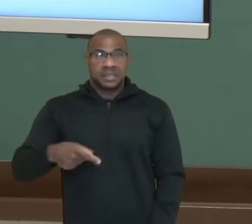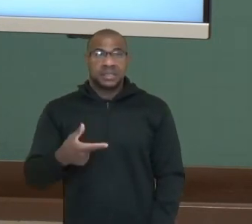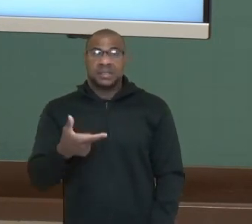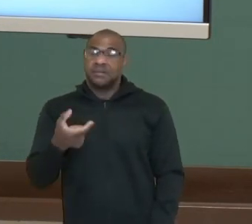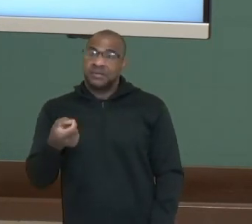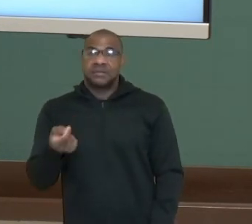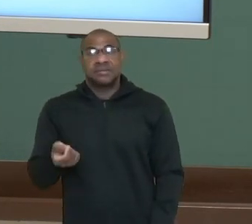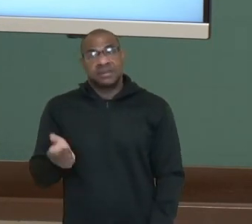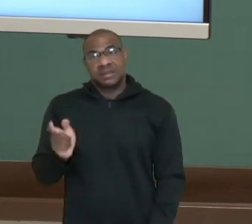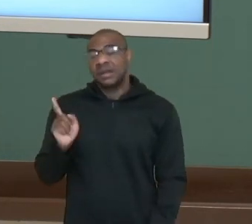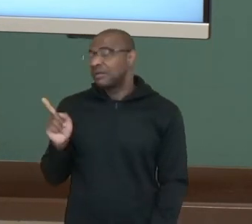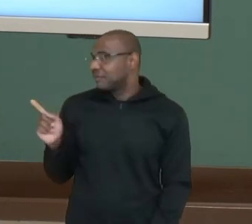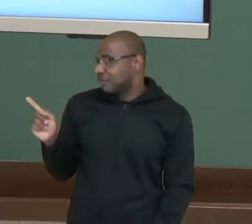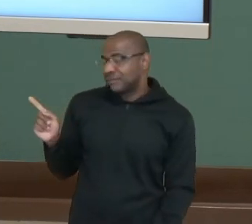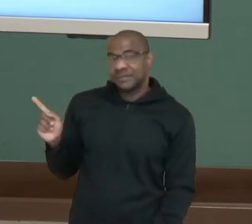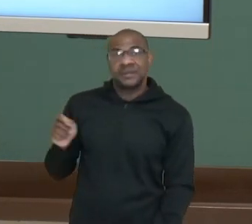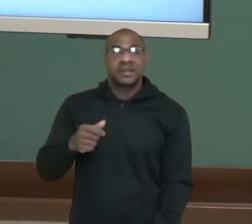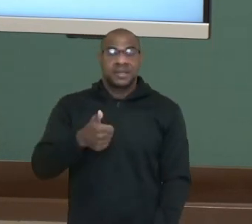R$13,20,